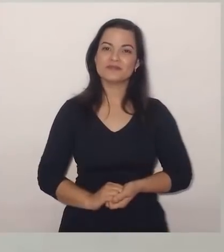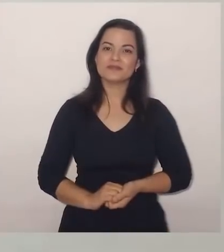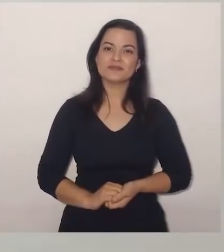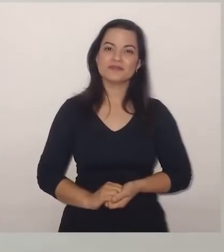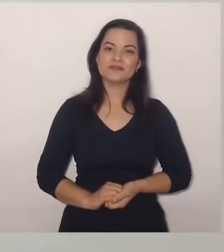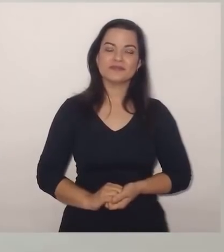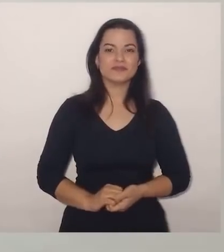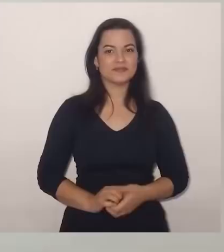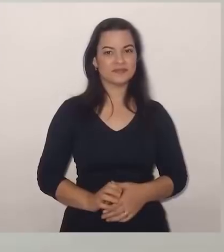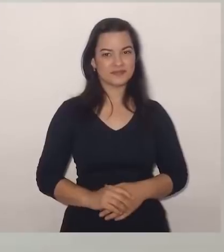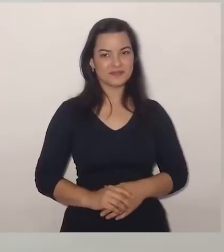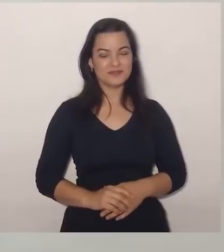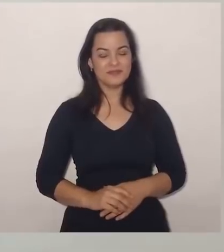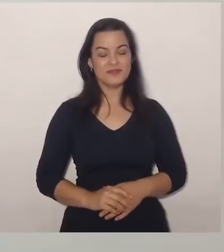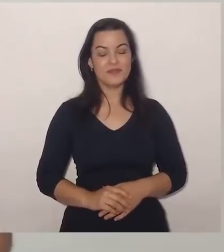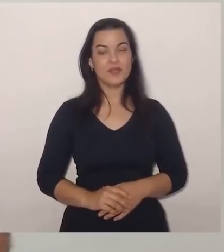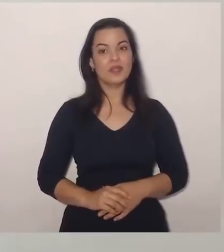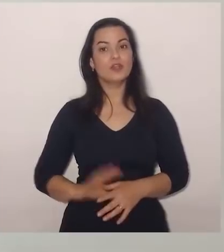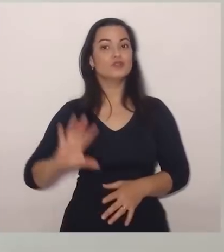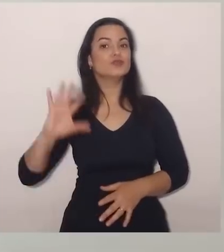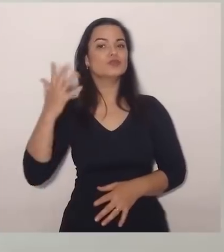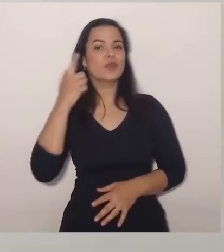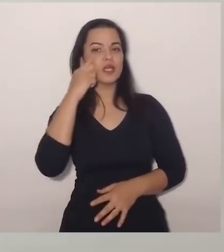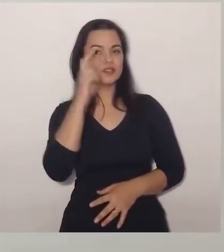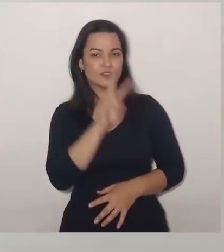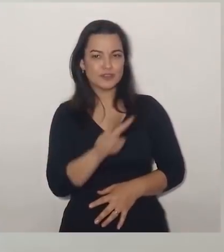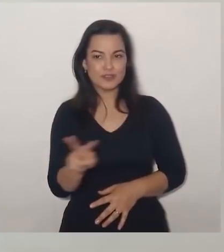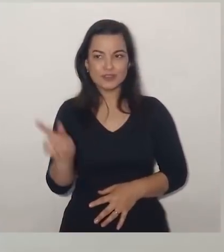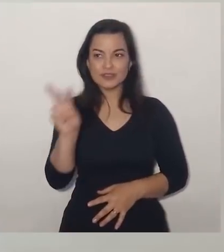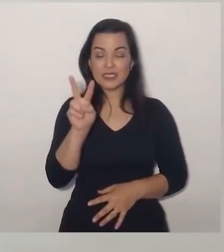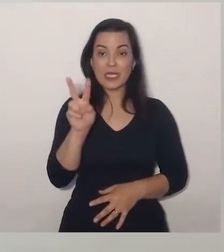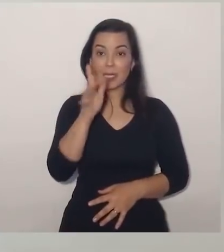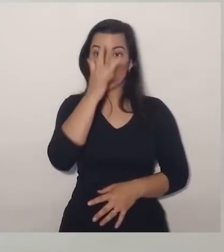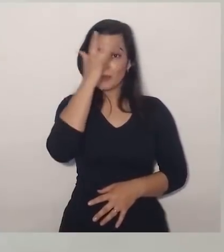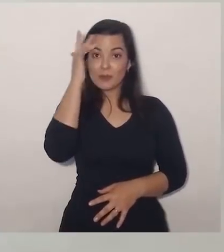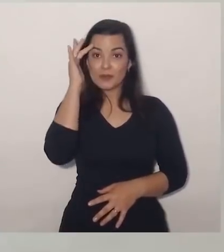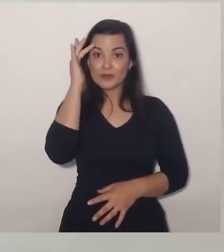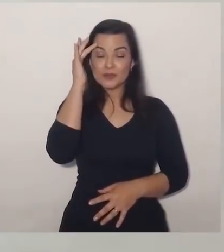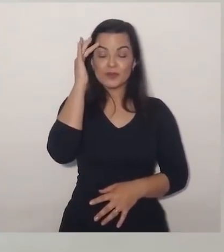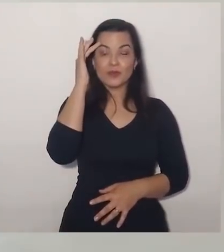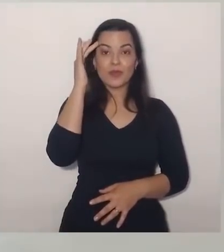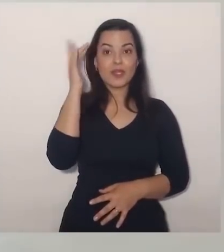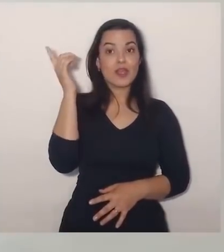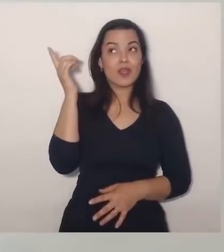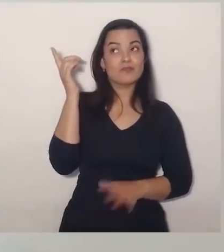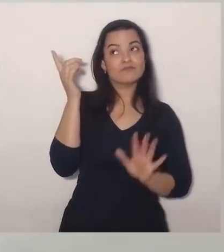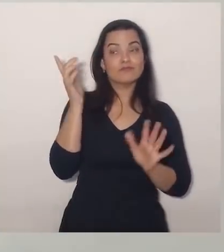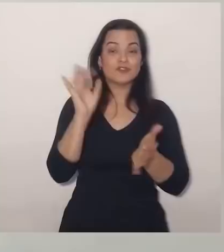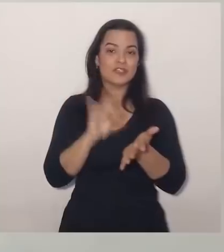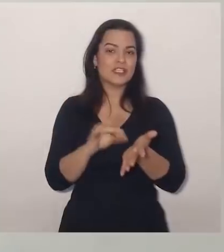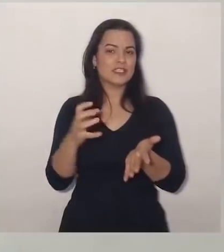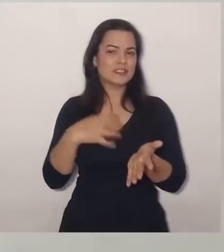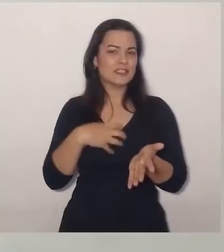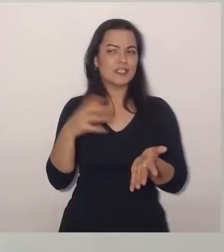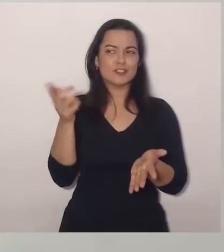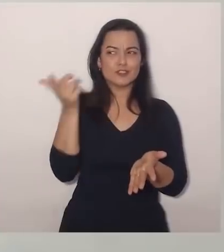nós temos à nossa volta. E no caso da visão, para quem consegue, vocês neste